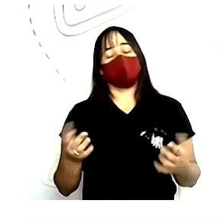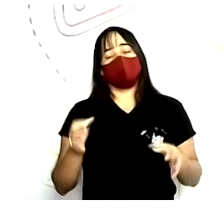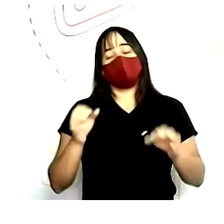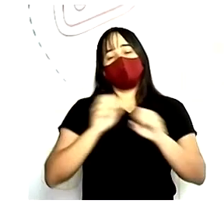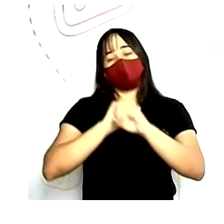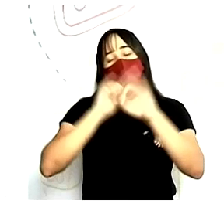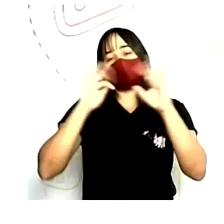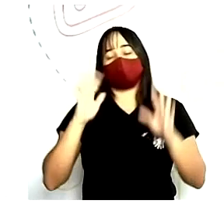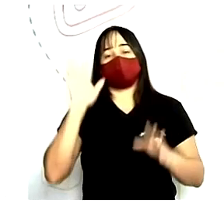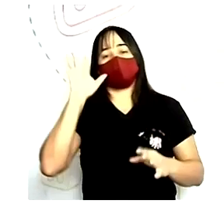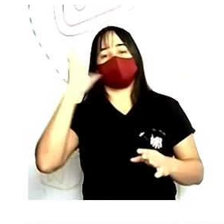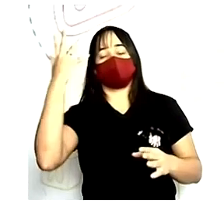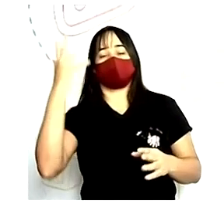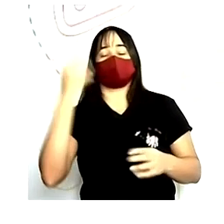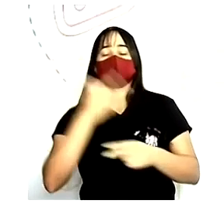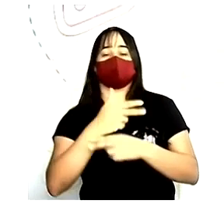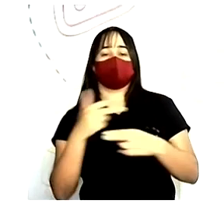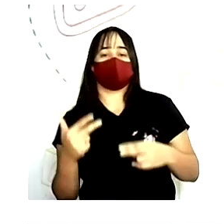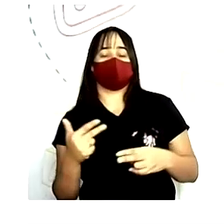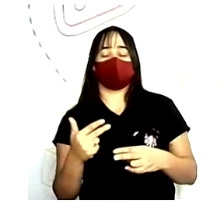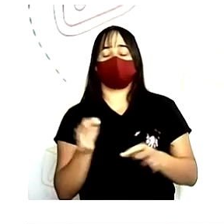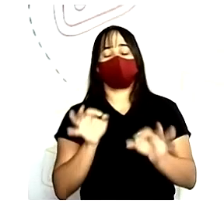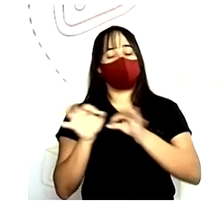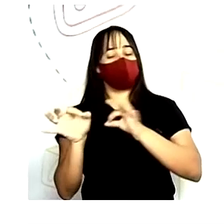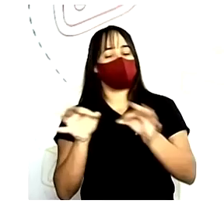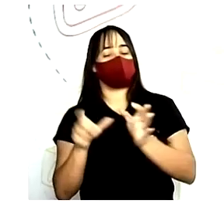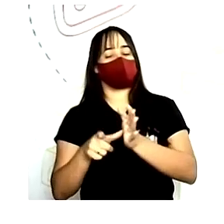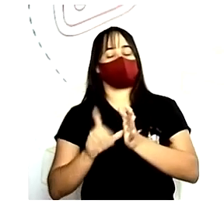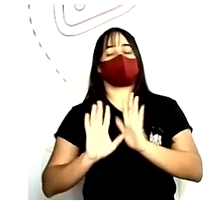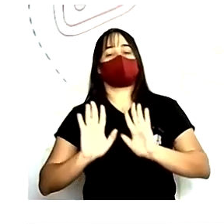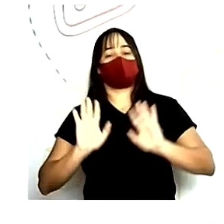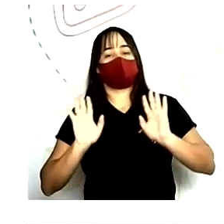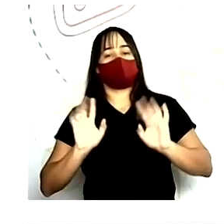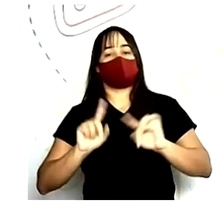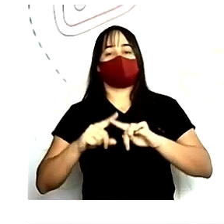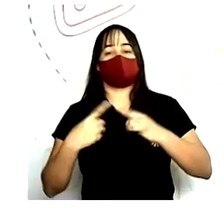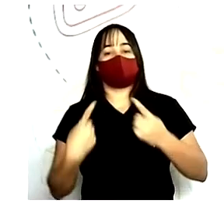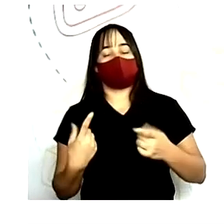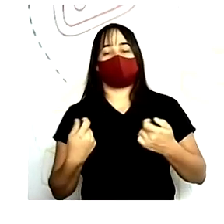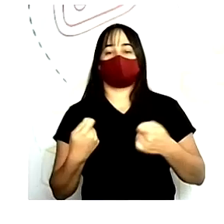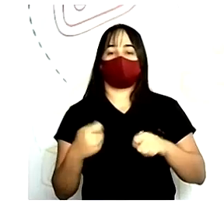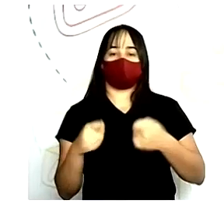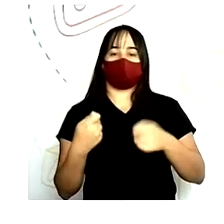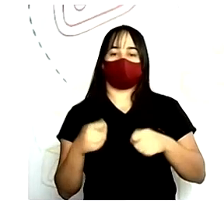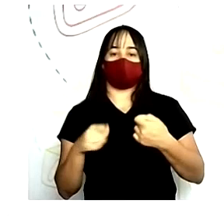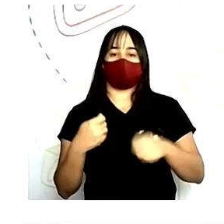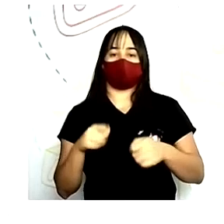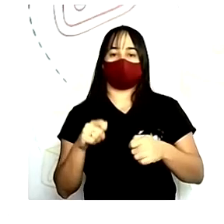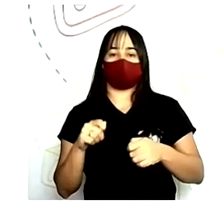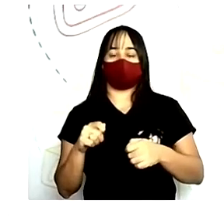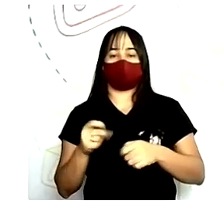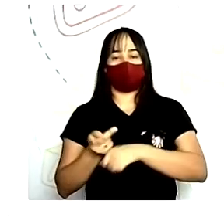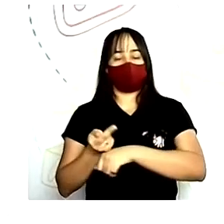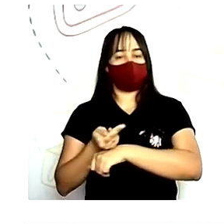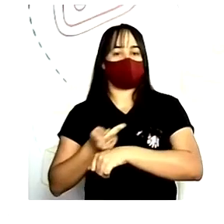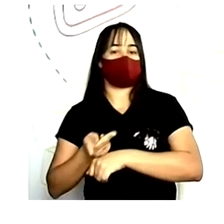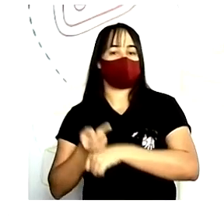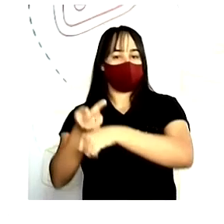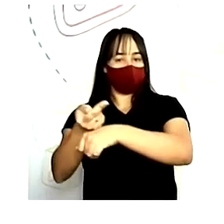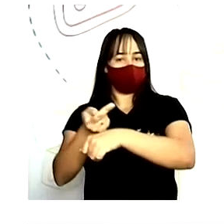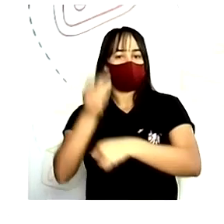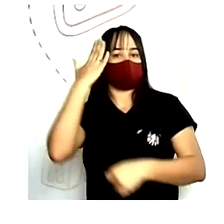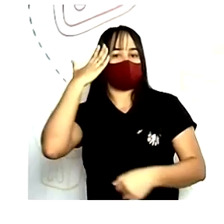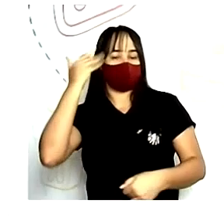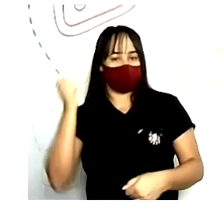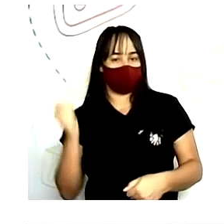planejada, mas você não pode deixar isso de mão. Você tem que buscar saber a melhor maneira de encarar